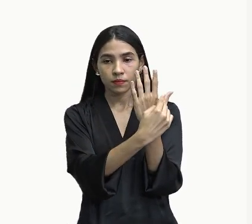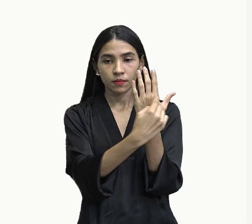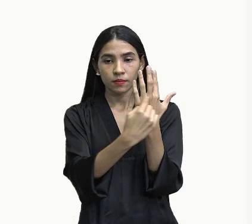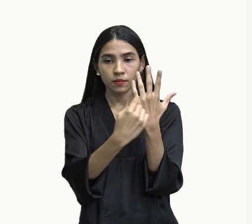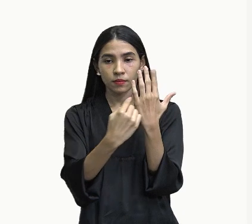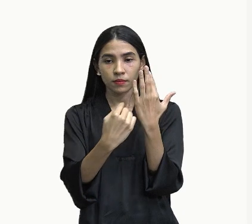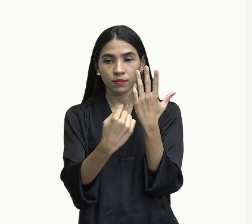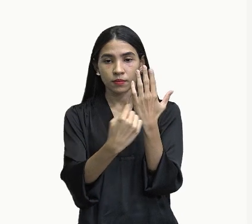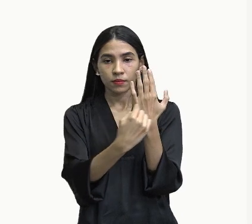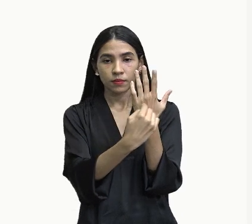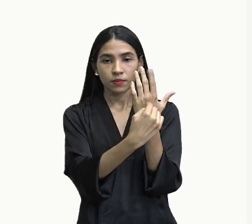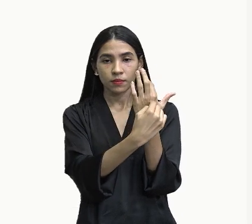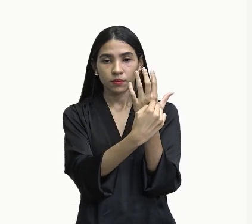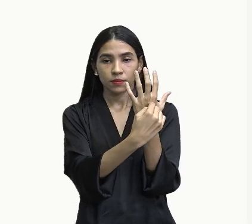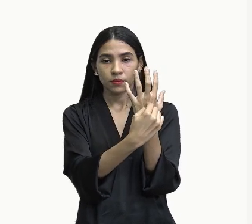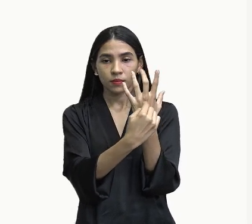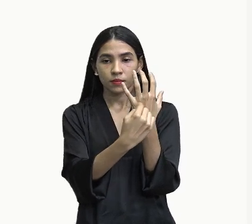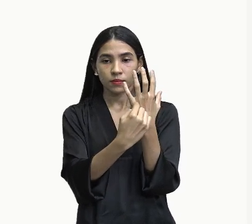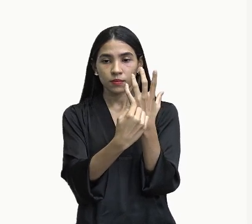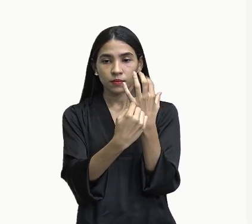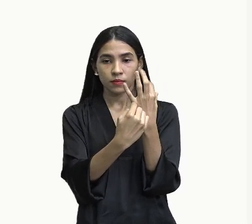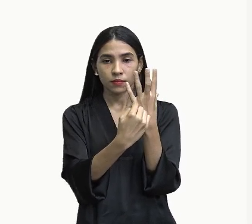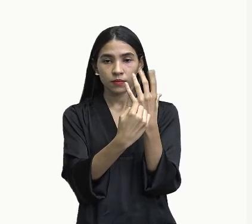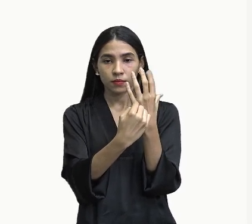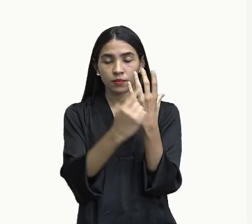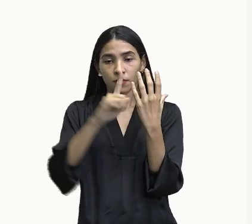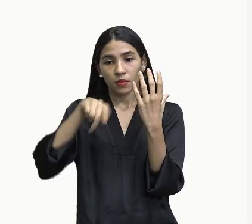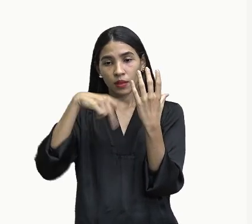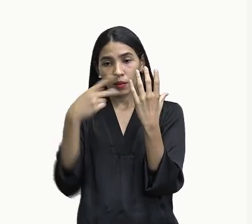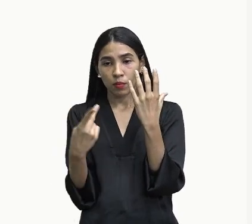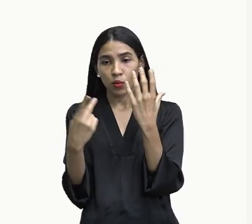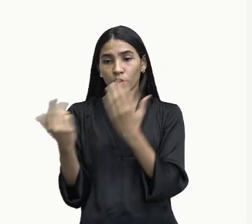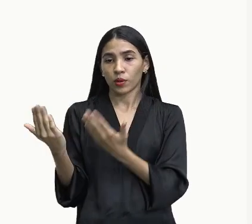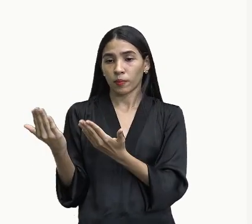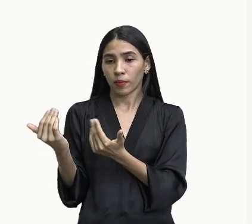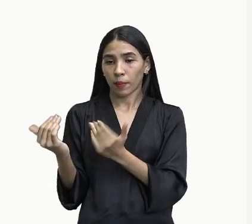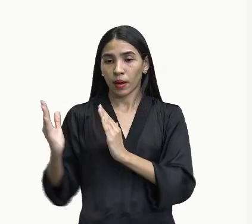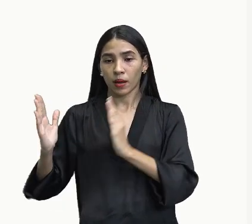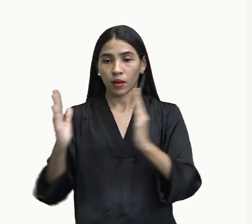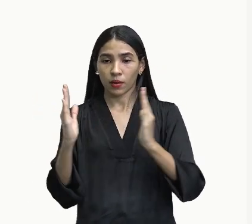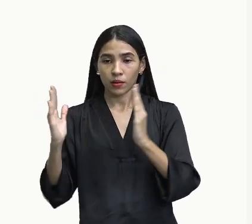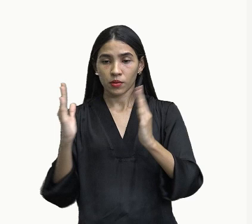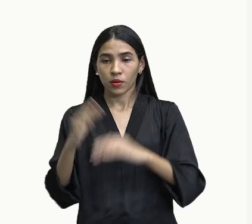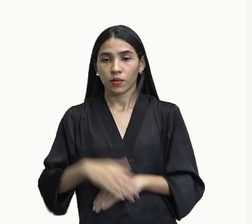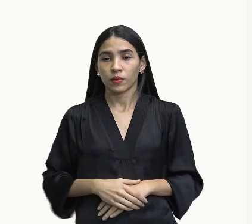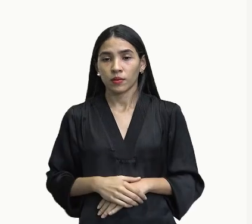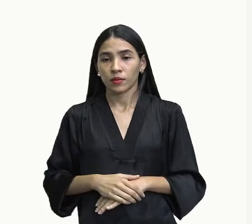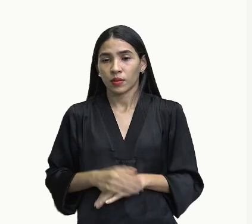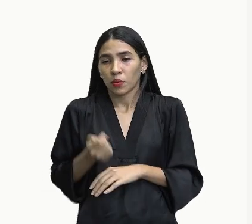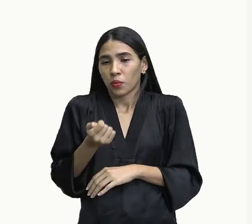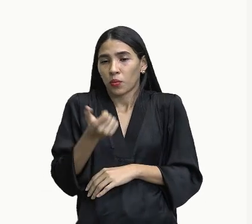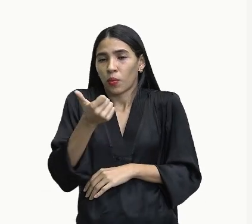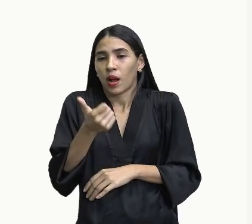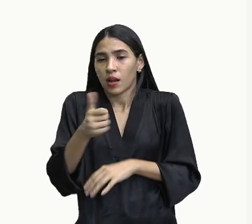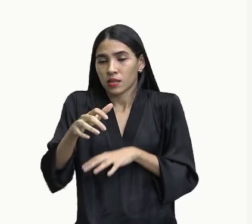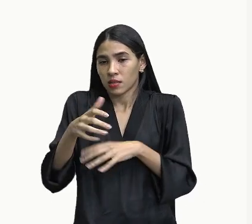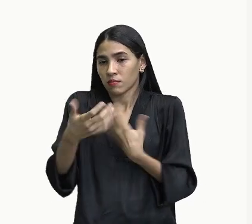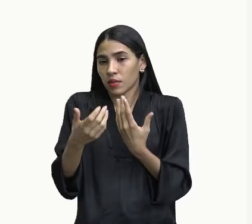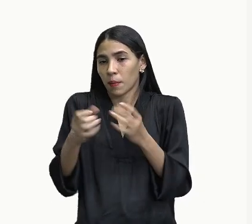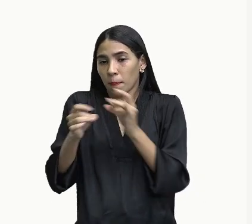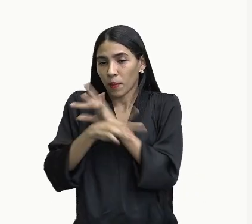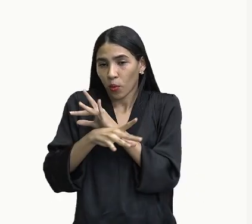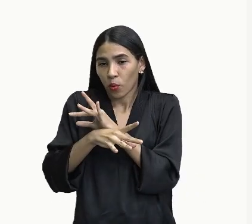indivíduo, passa para a fase jovem dele, e quando ele já está quase totalmente formado, ele